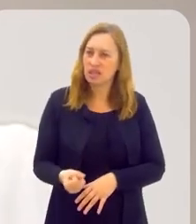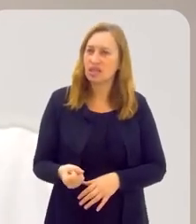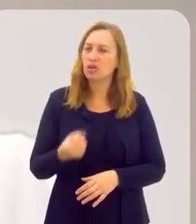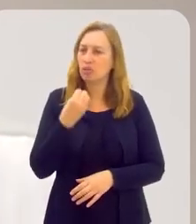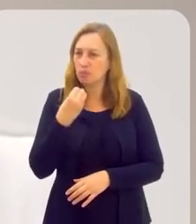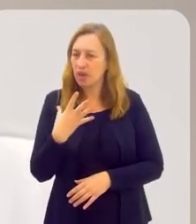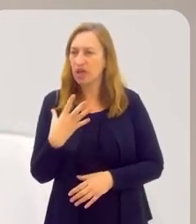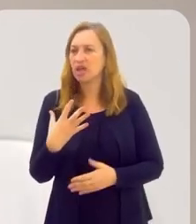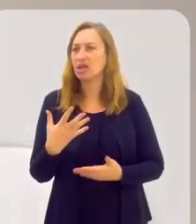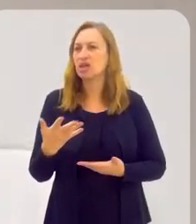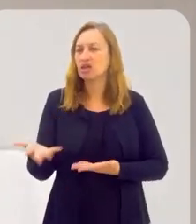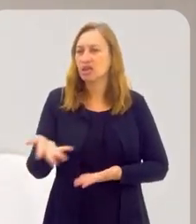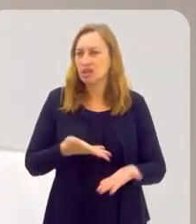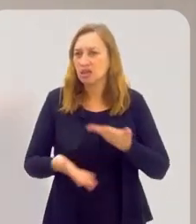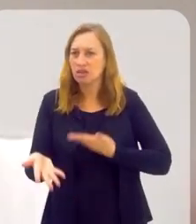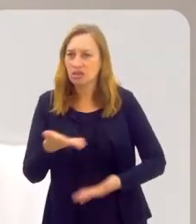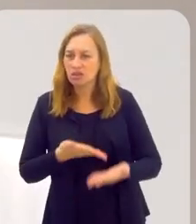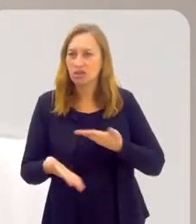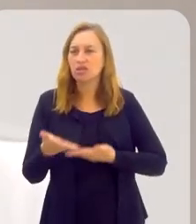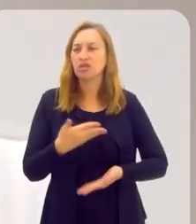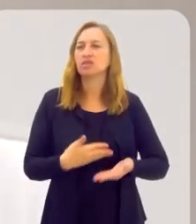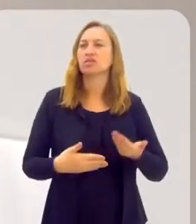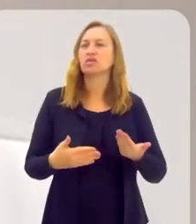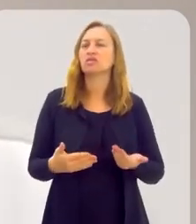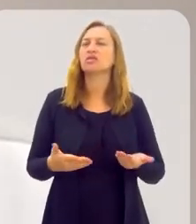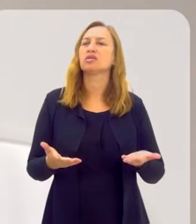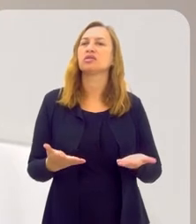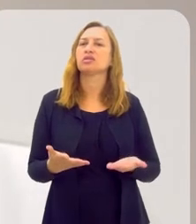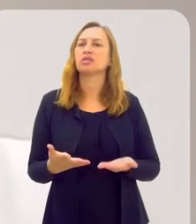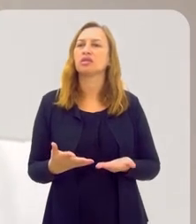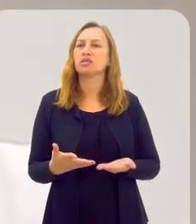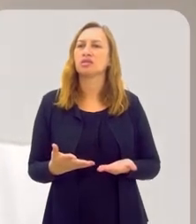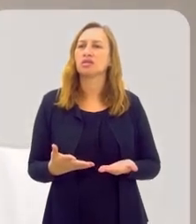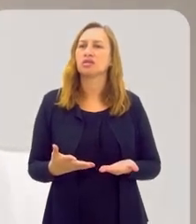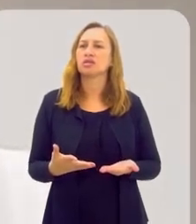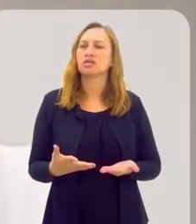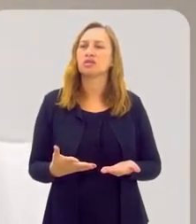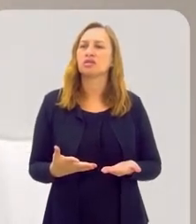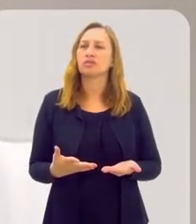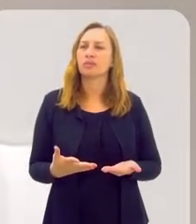reagem bem, ajudam, interagem e desenvolvem competências muito interessantes